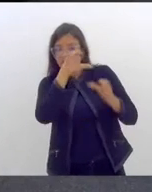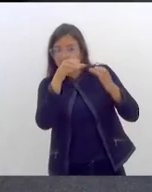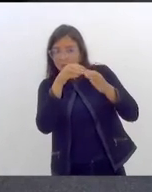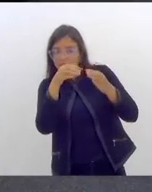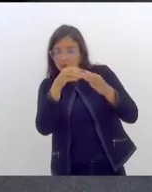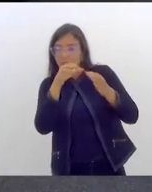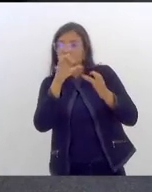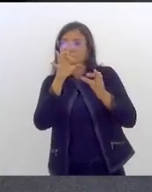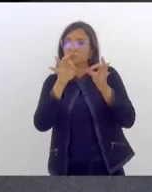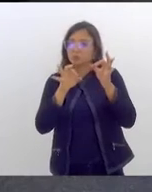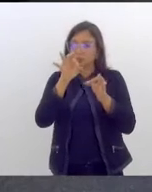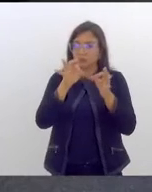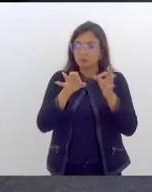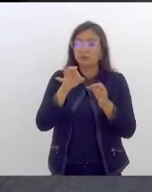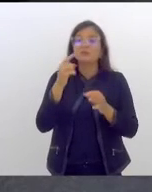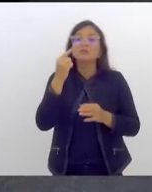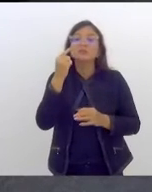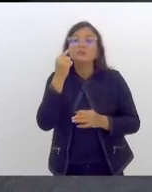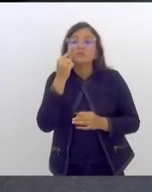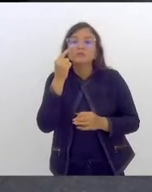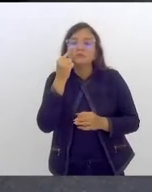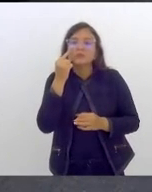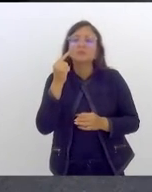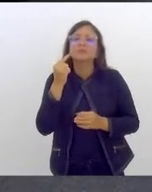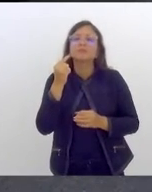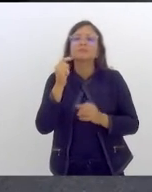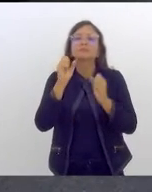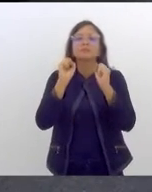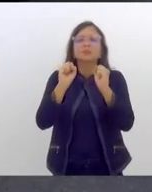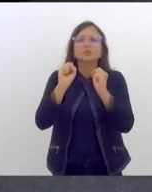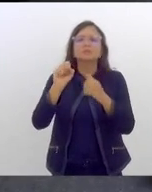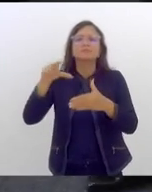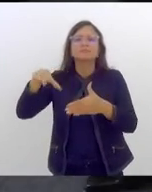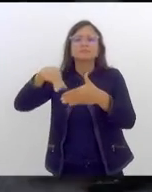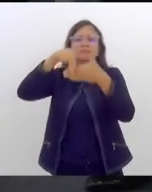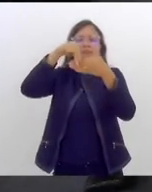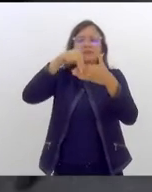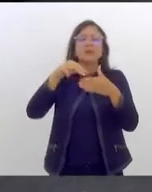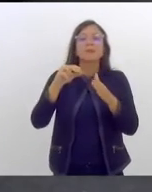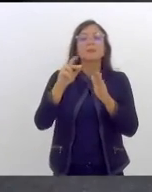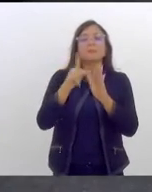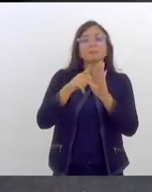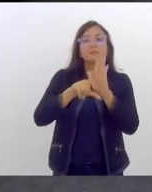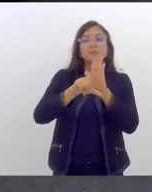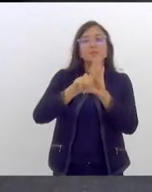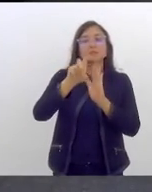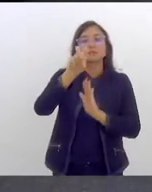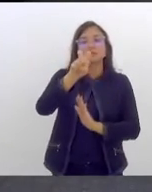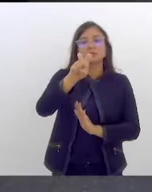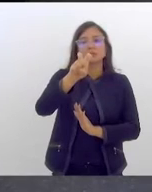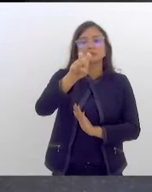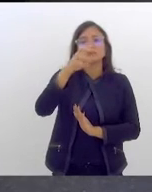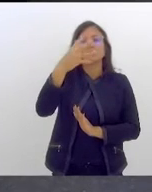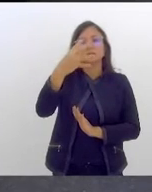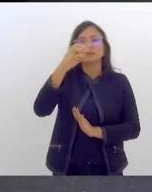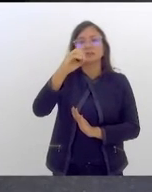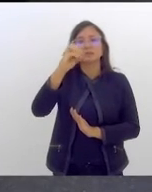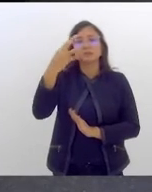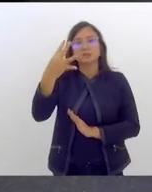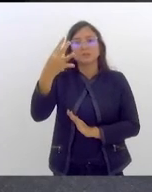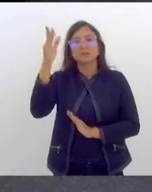para averiguar possível anexação ao PL 5.404 de